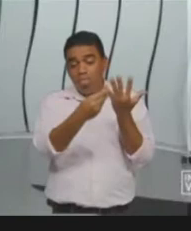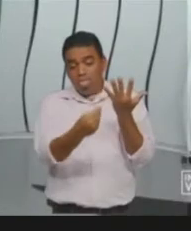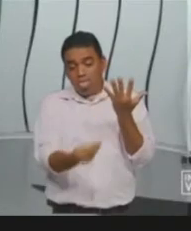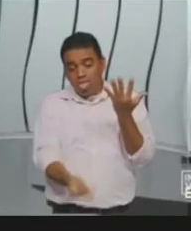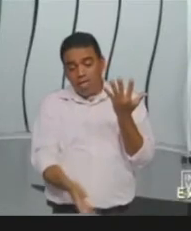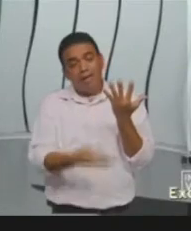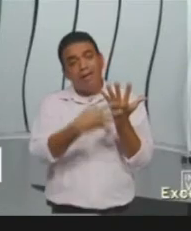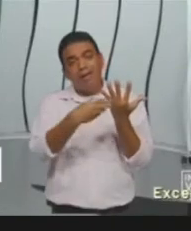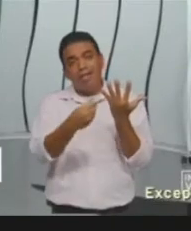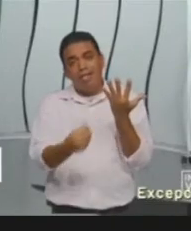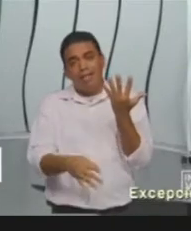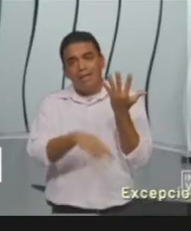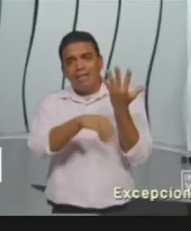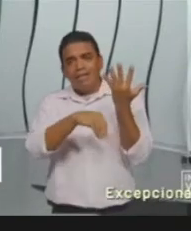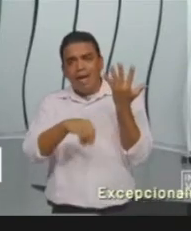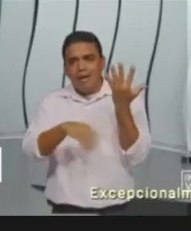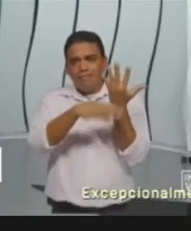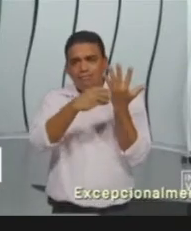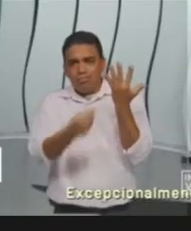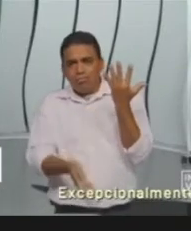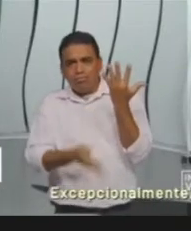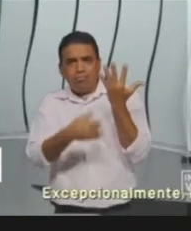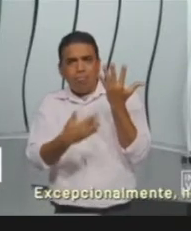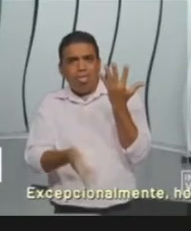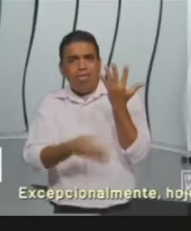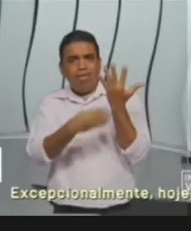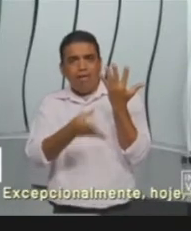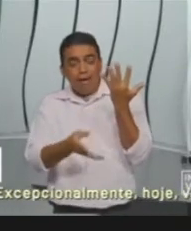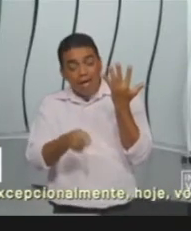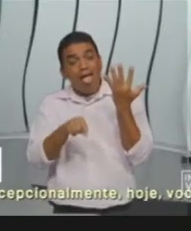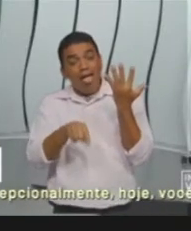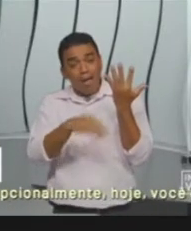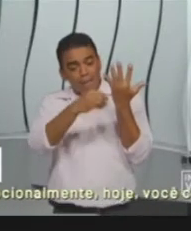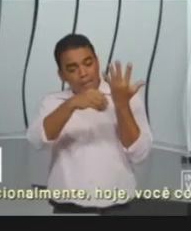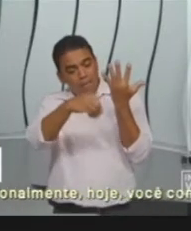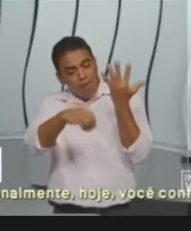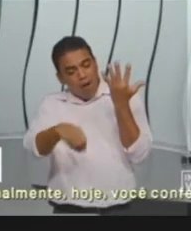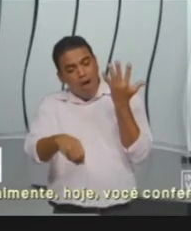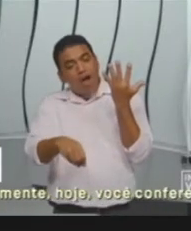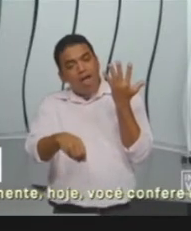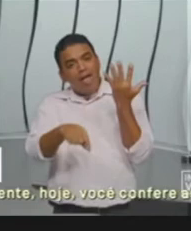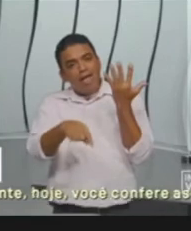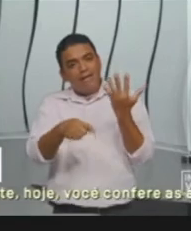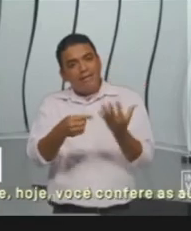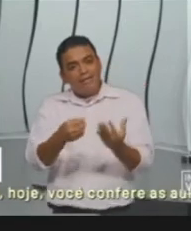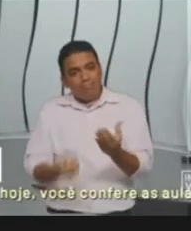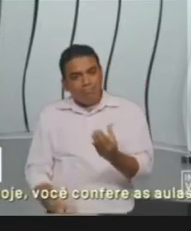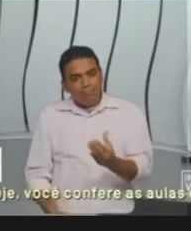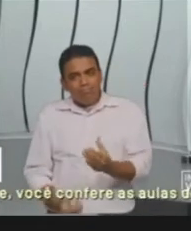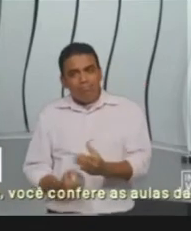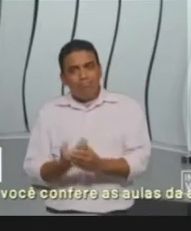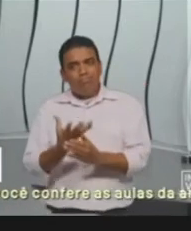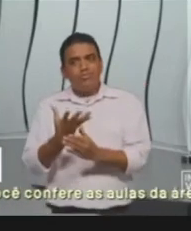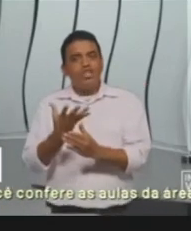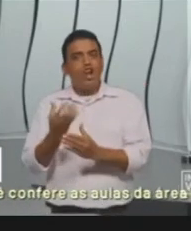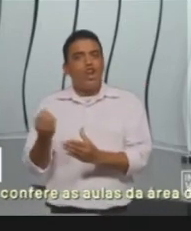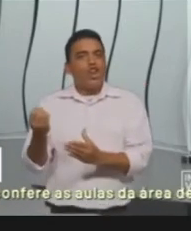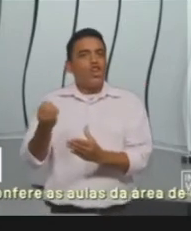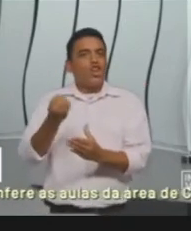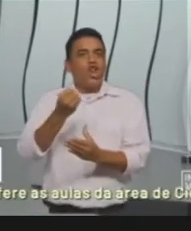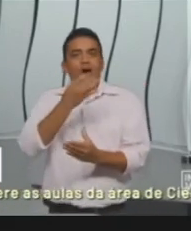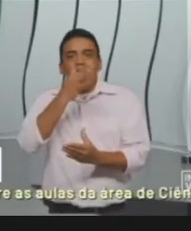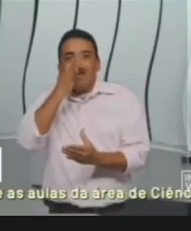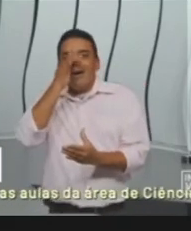tiver condições adequadas, esses esporos eles vão se desenvolver. Então é isso que nós chamamos